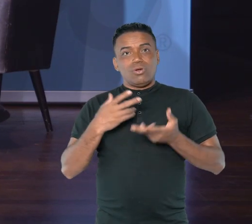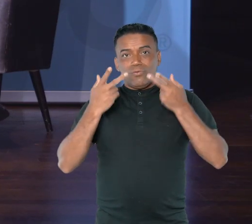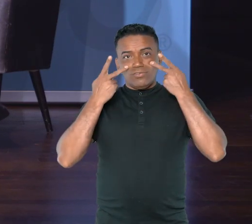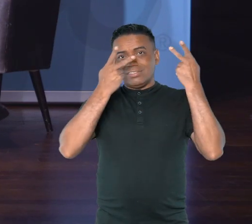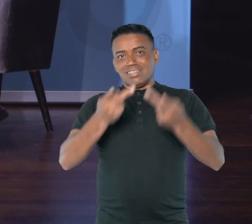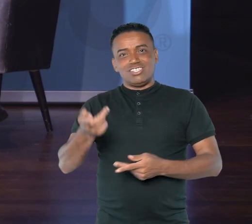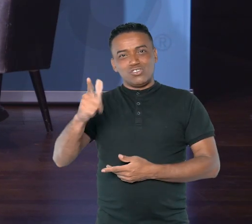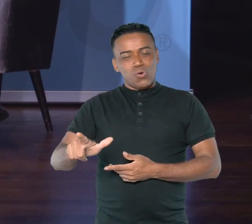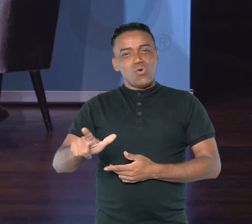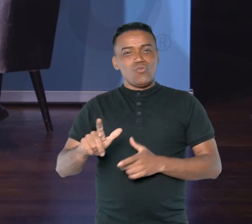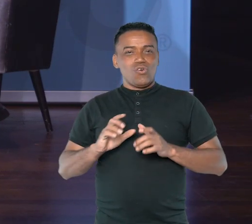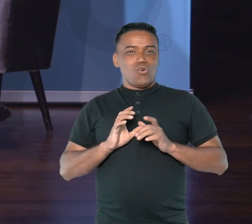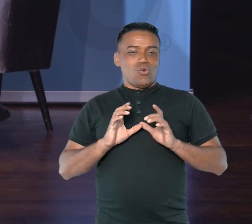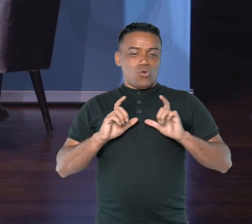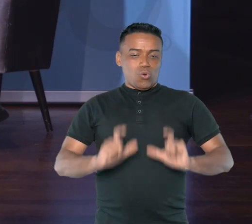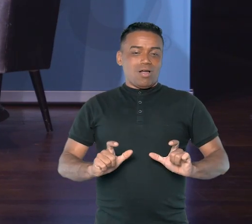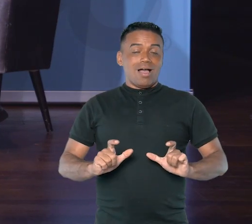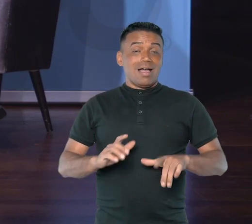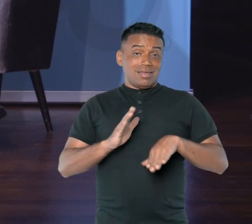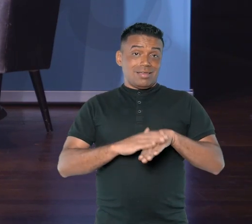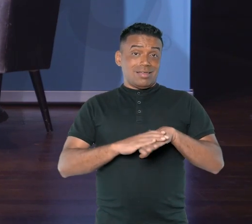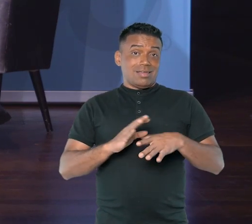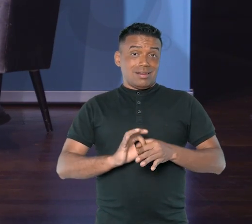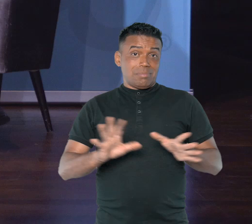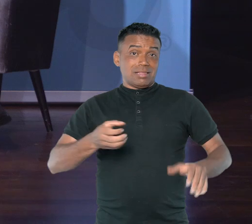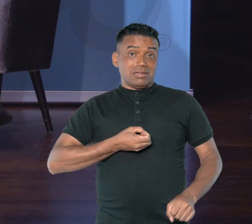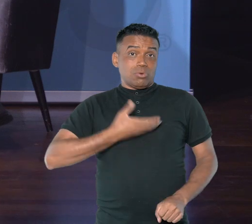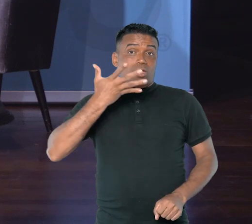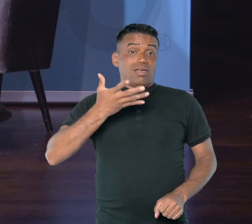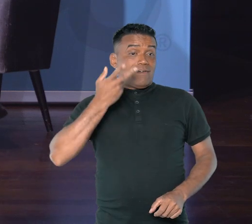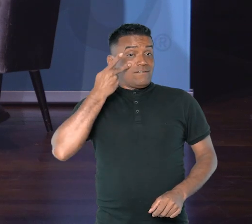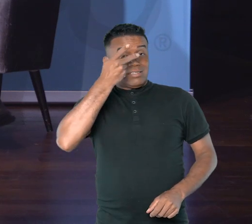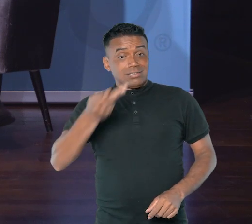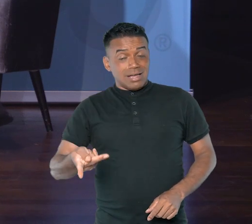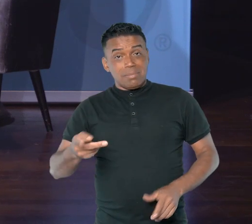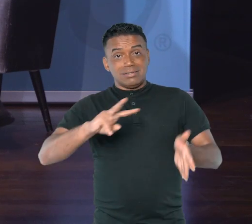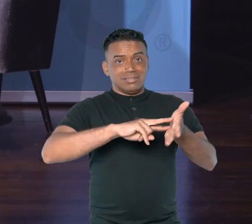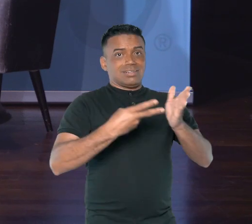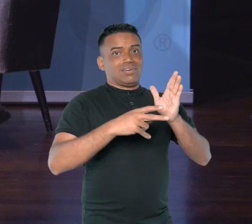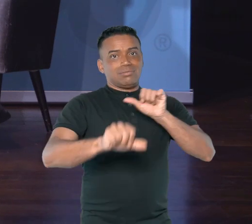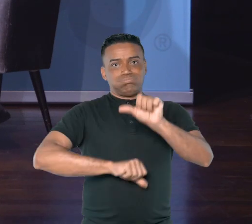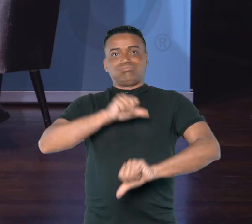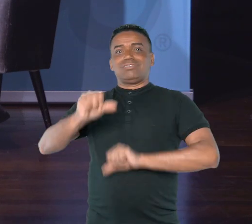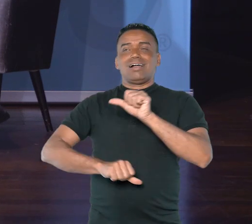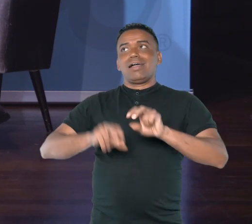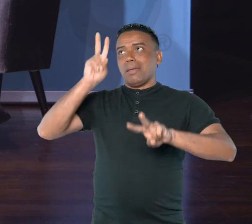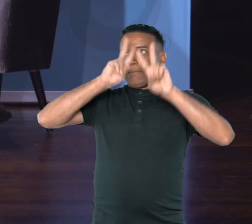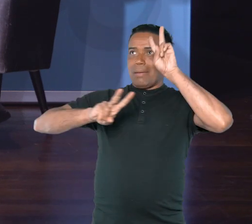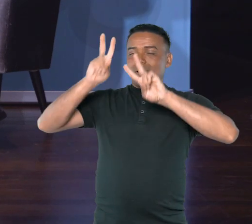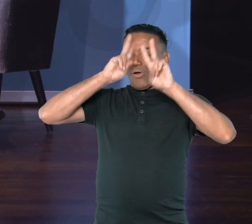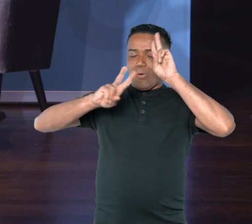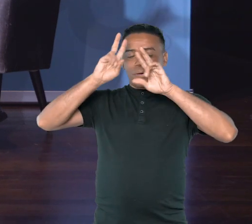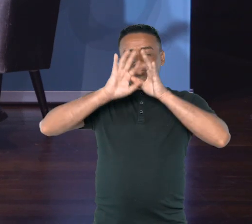E talvez tenha me permitido uma liberdade poética para não apenas revisitá-los, mas para ressignificá-los. E aí a memória ficou solta,